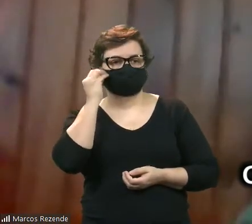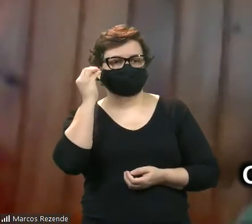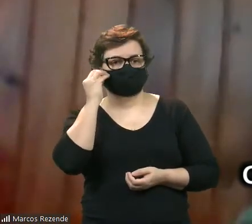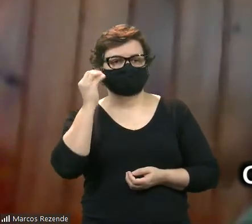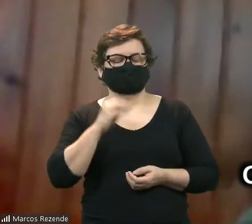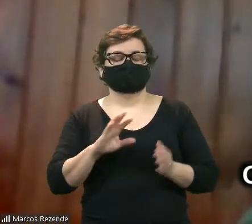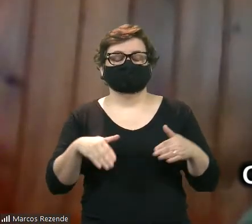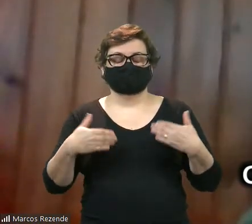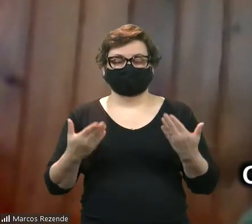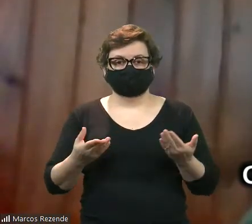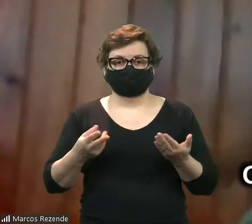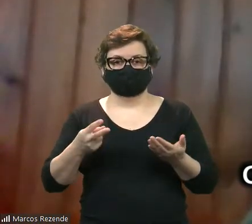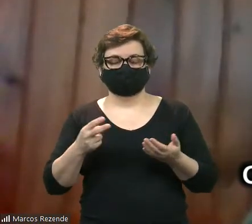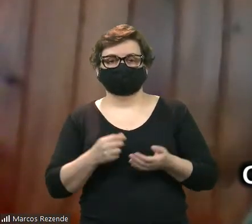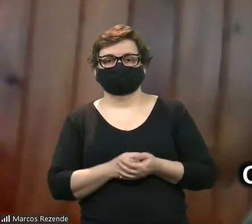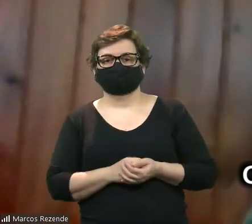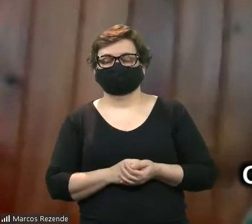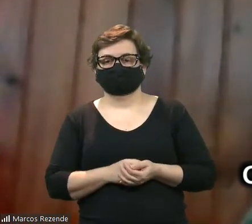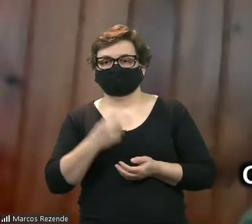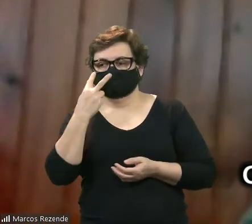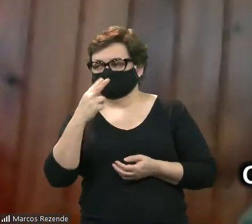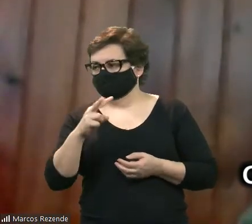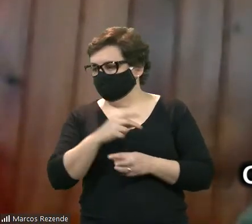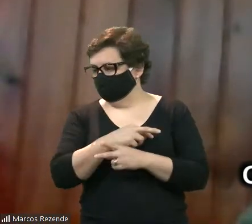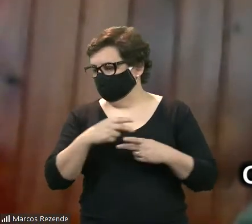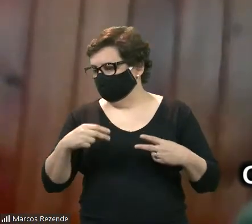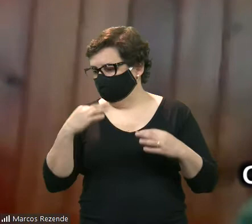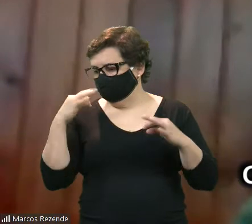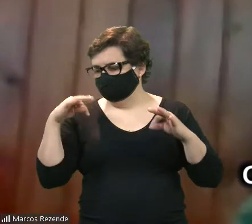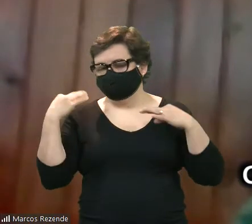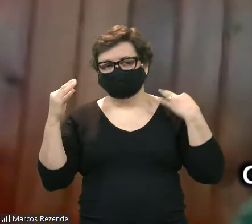e avaliação turística dos municípios.